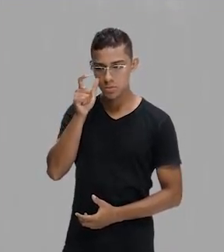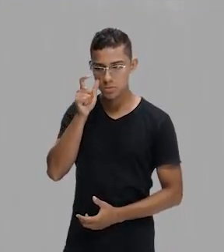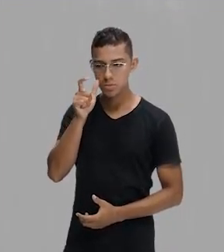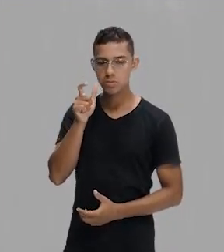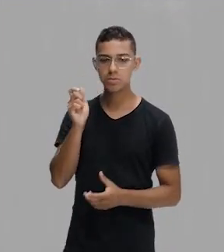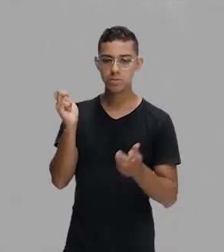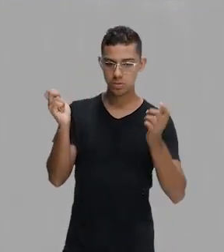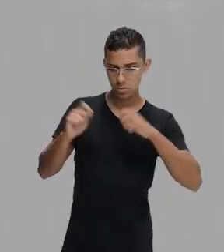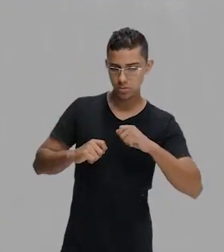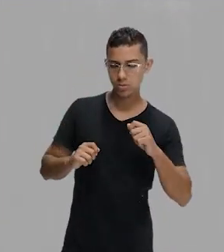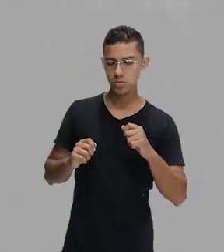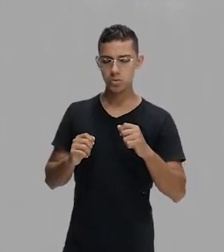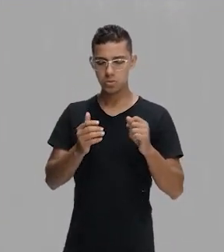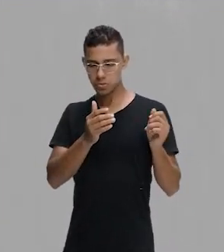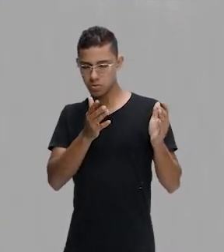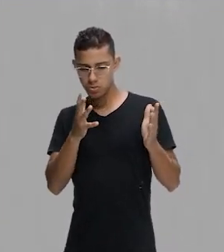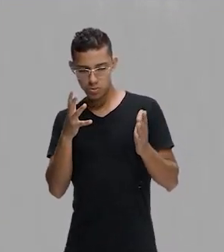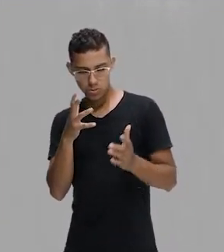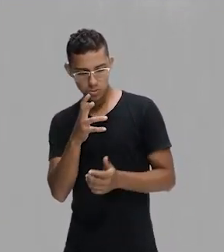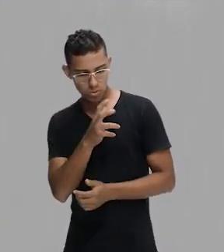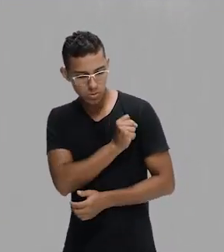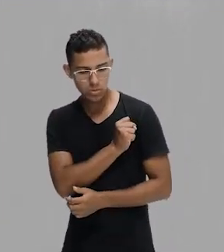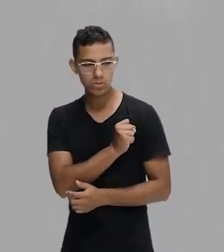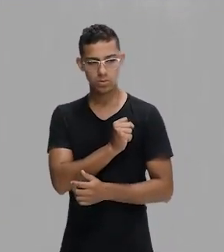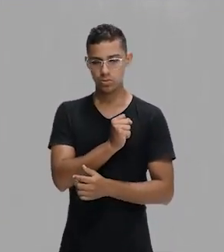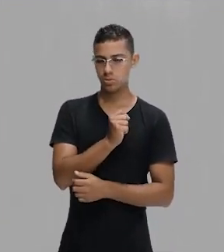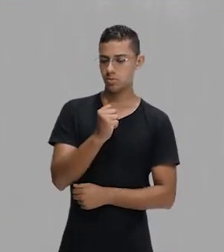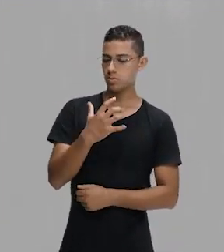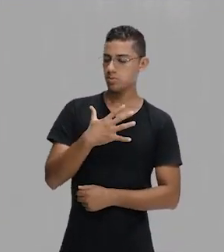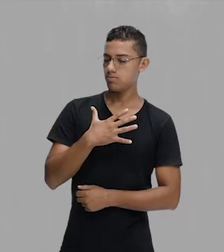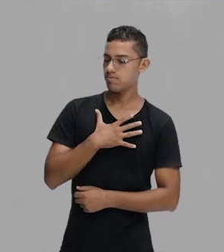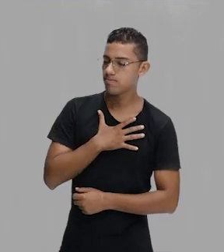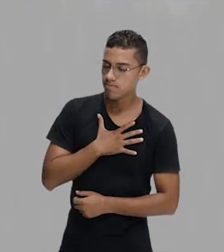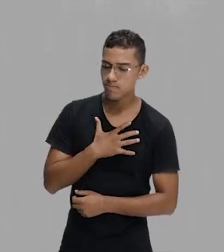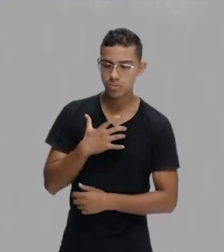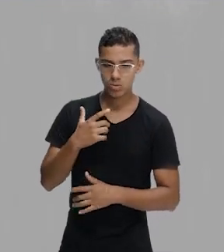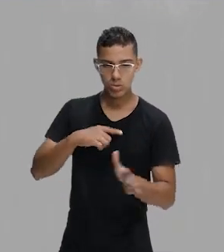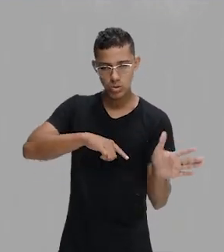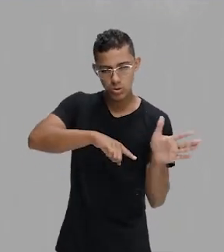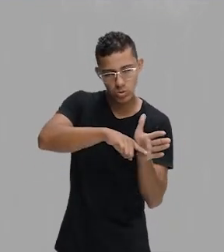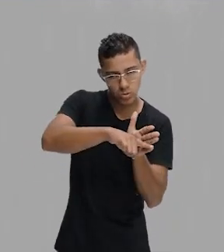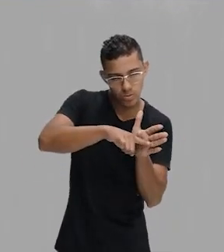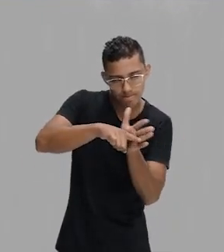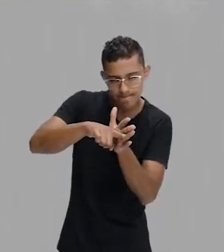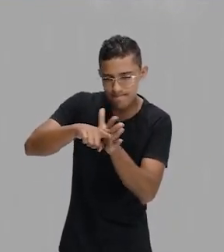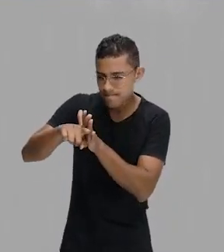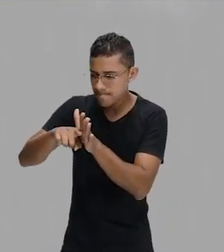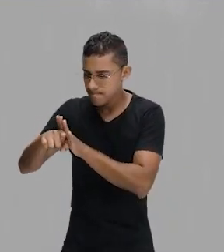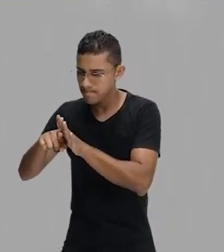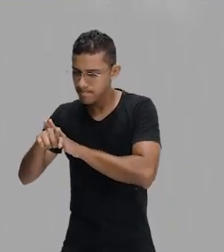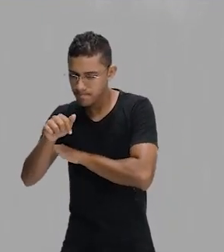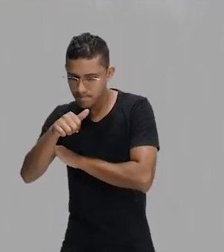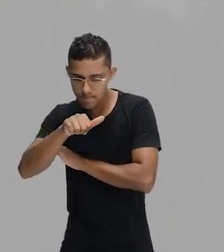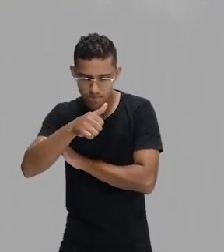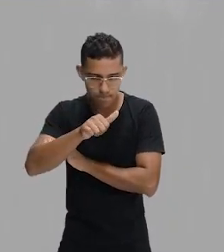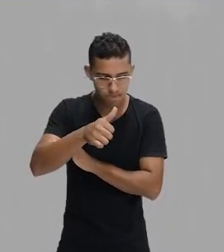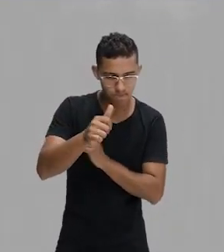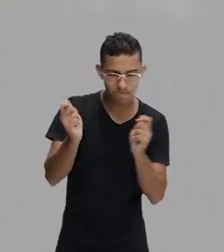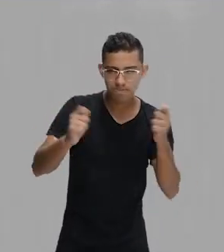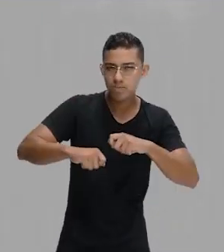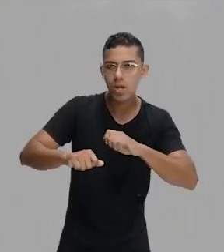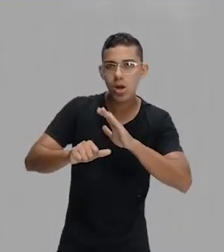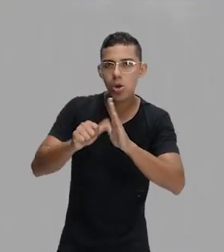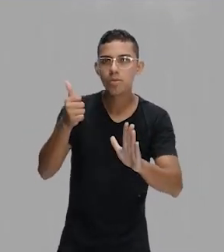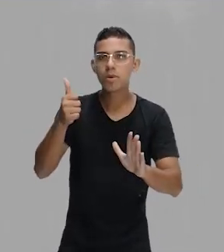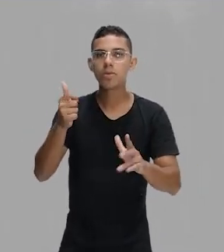que você se apaixona, em que você admira, em que você tenta desvendar alguma coisa, qual é o